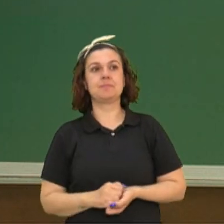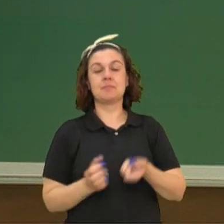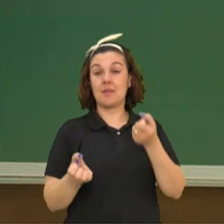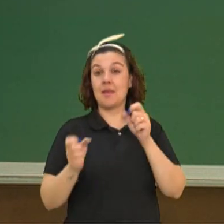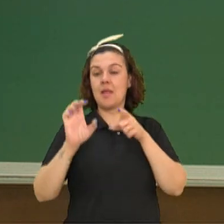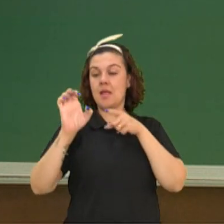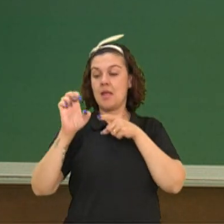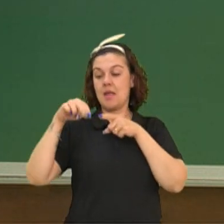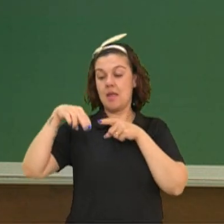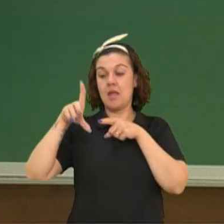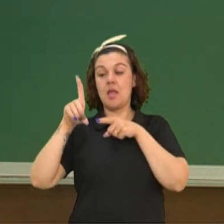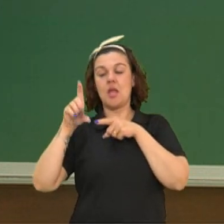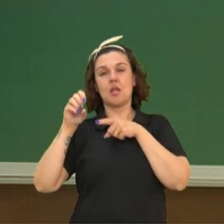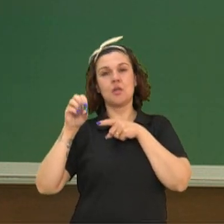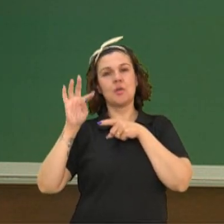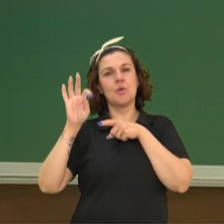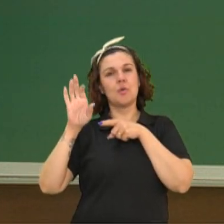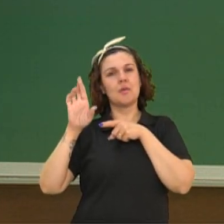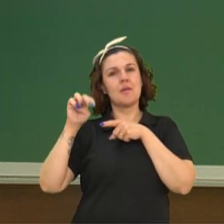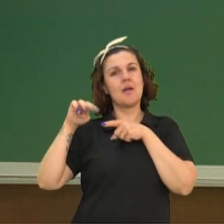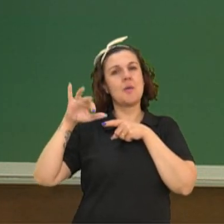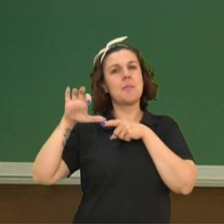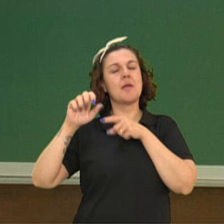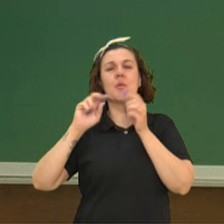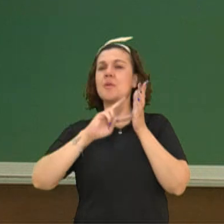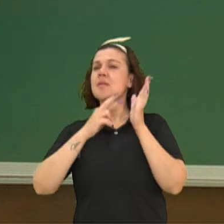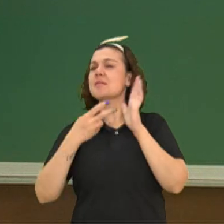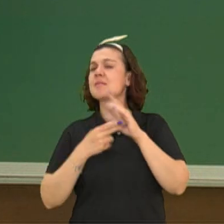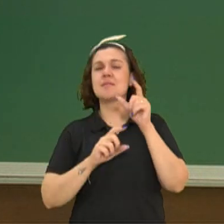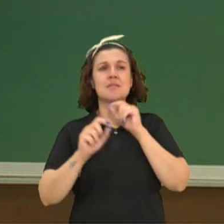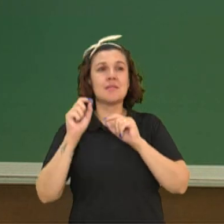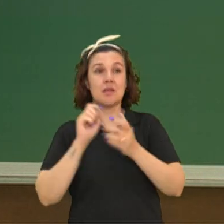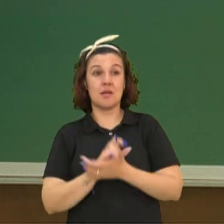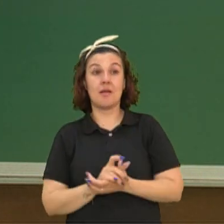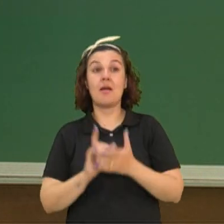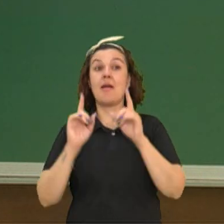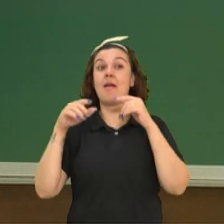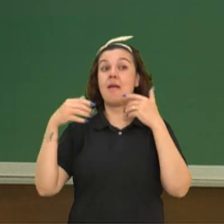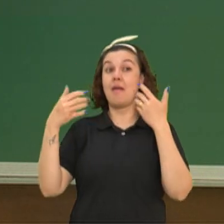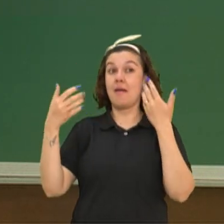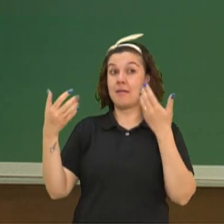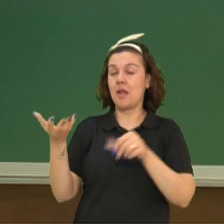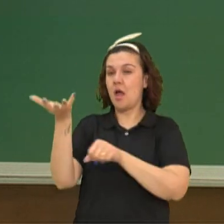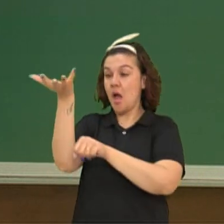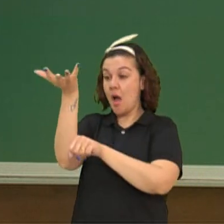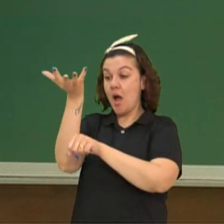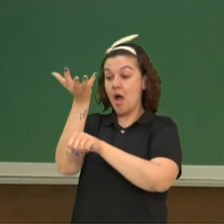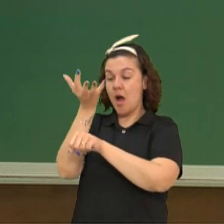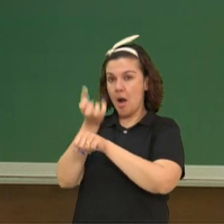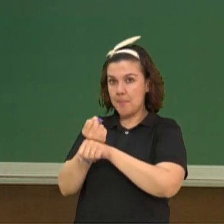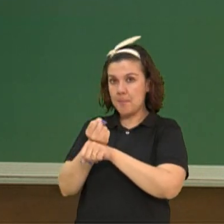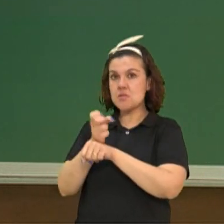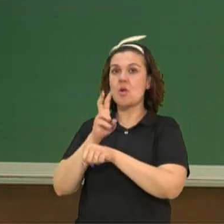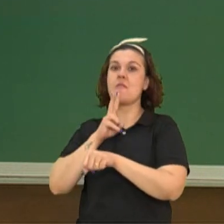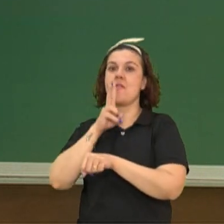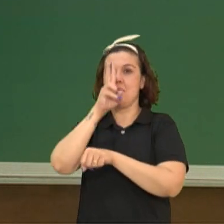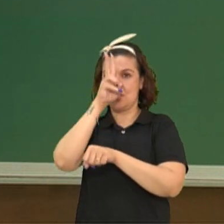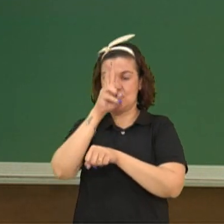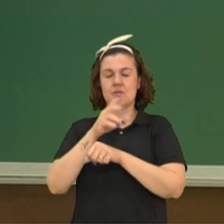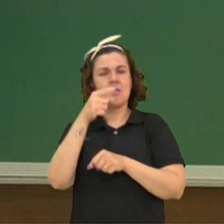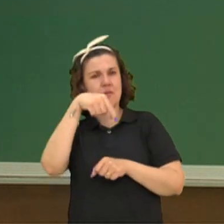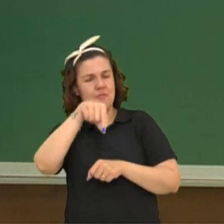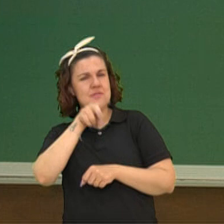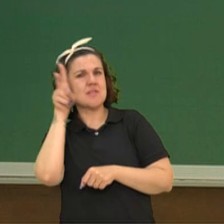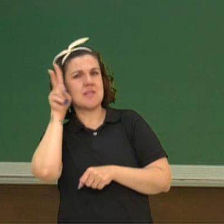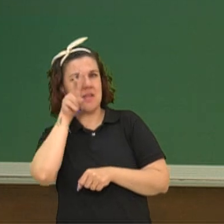Reações endotérmicas. Vamos relembrar um pouquinho dos conceitos. Então, é aquela reação em que há absorção de energia. Lembra